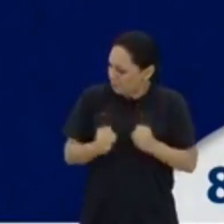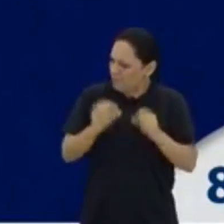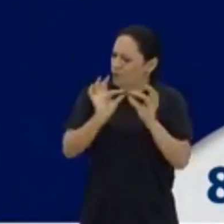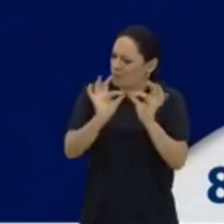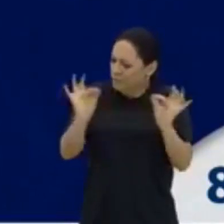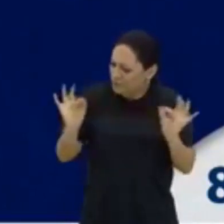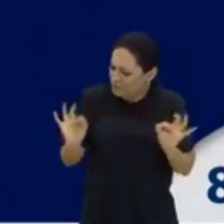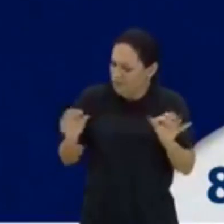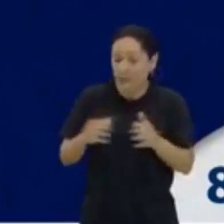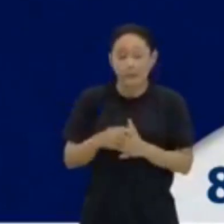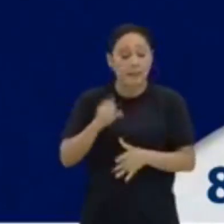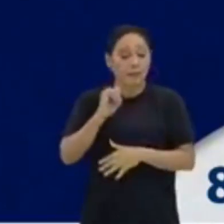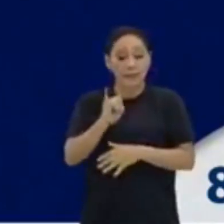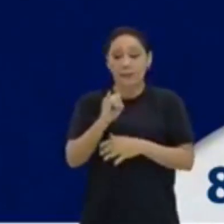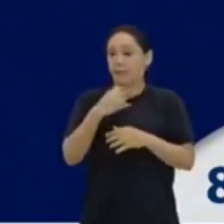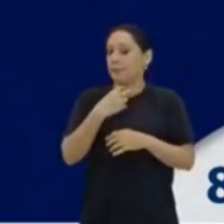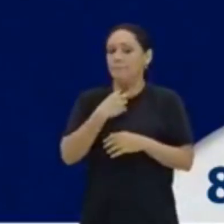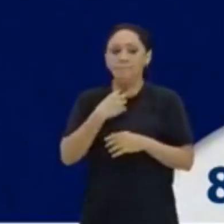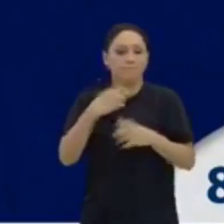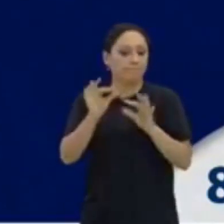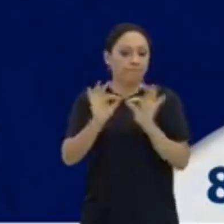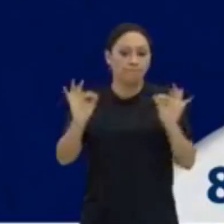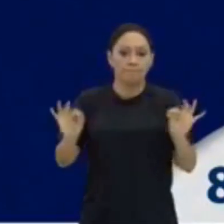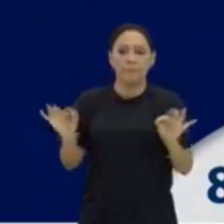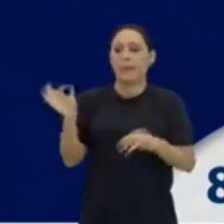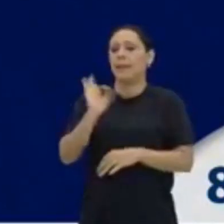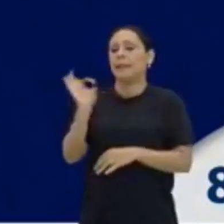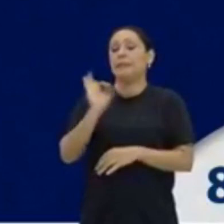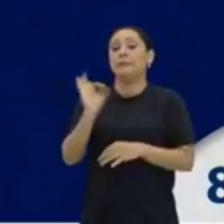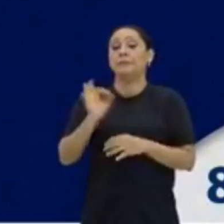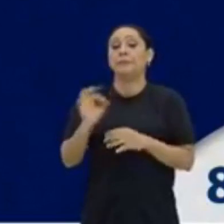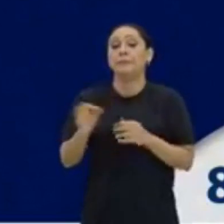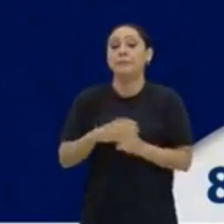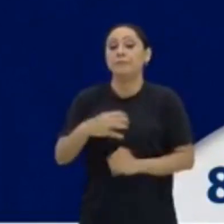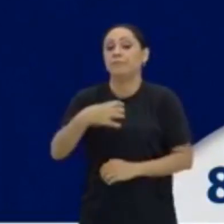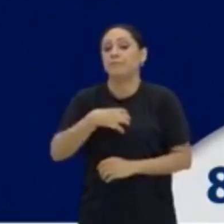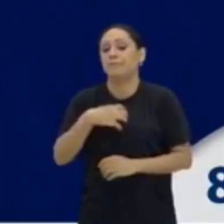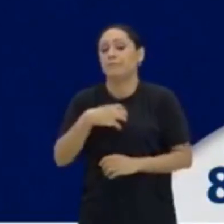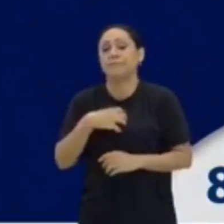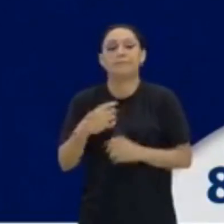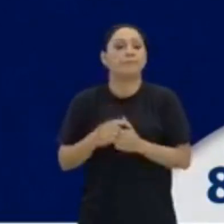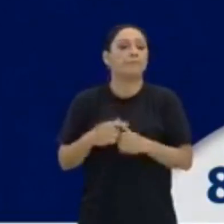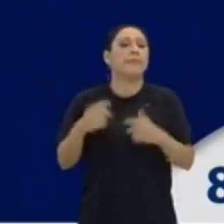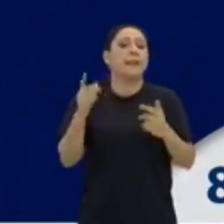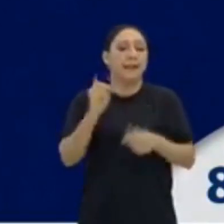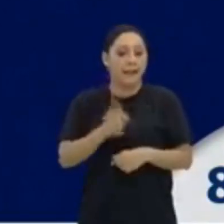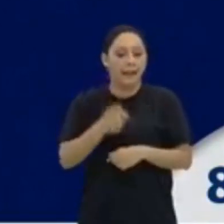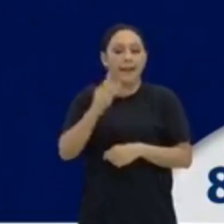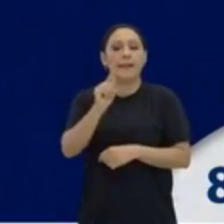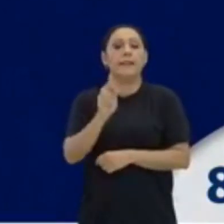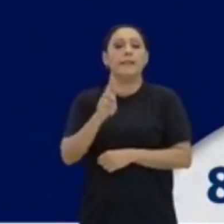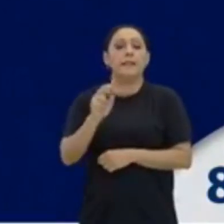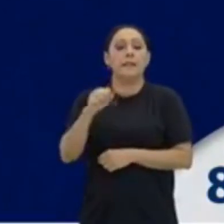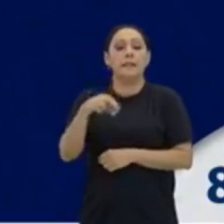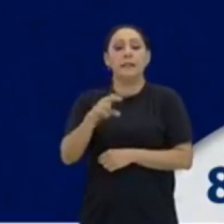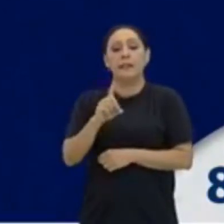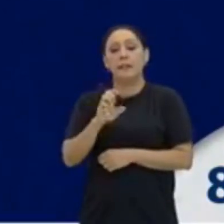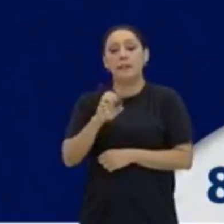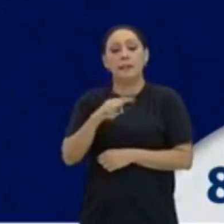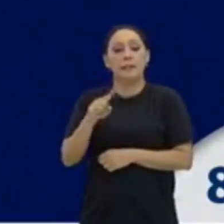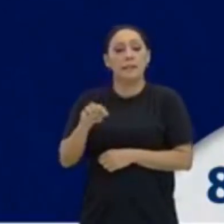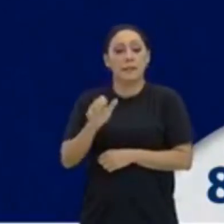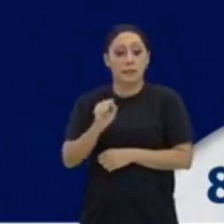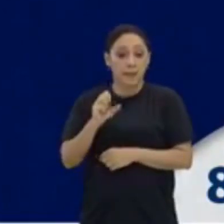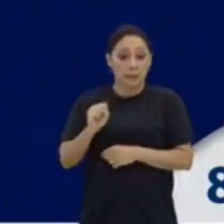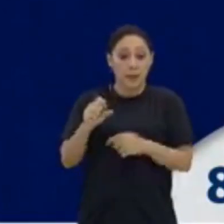Se você não pode medir essas coisas, nenhum sentimento são grandezas, é grandeza, tudo bem? Agora que você pode medir